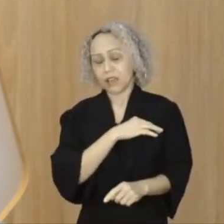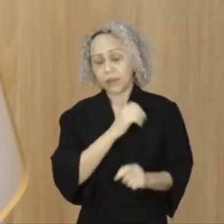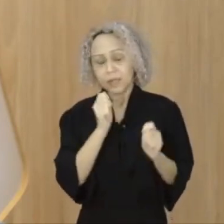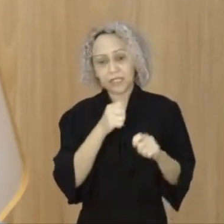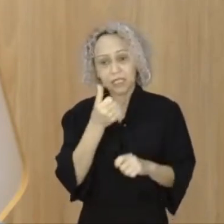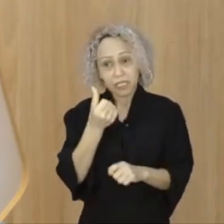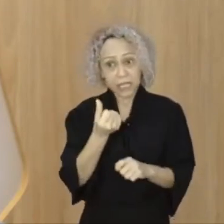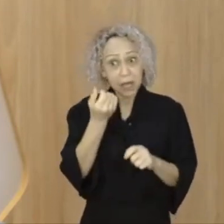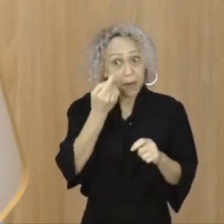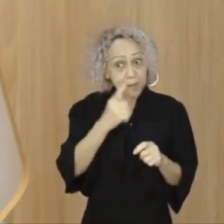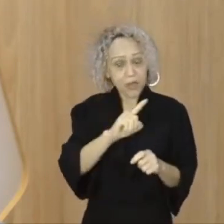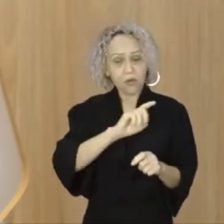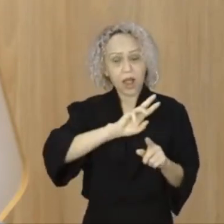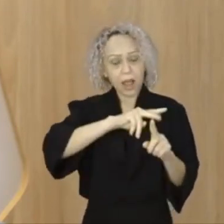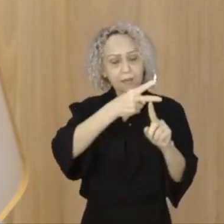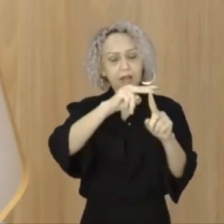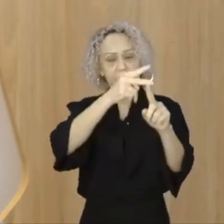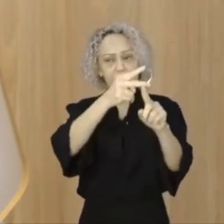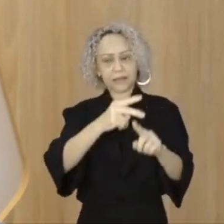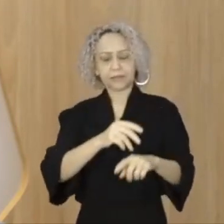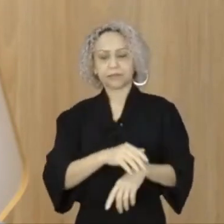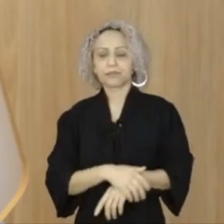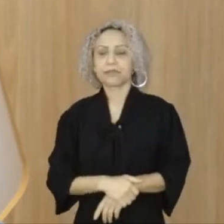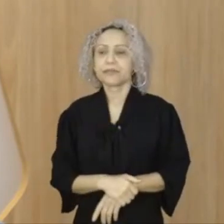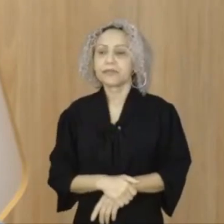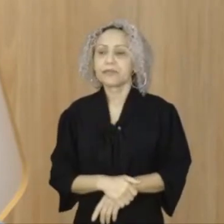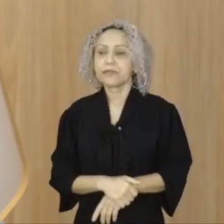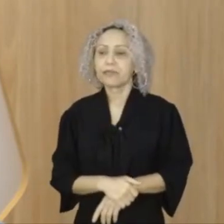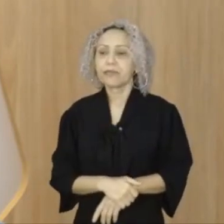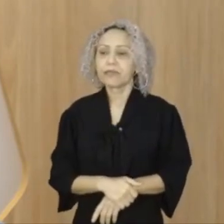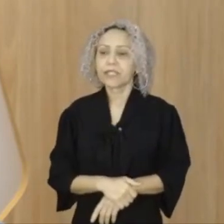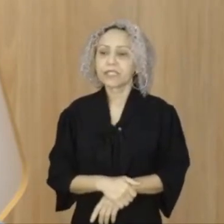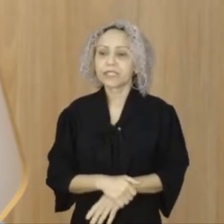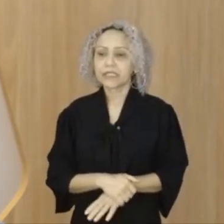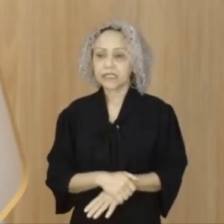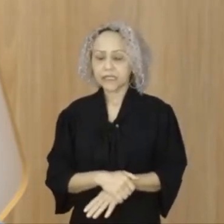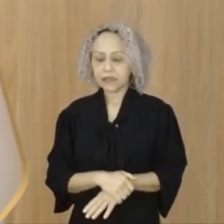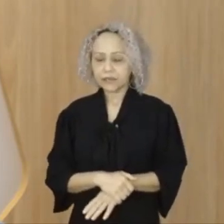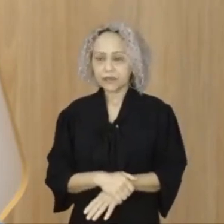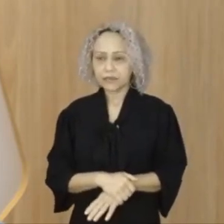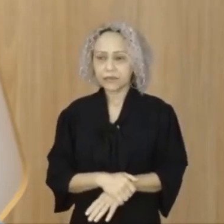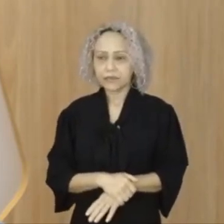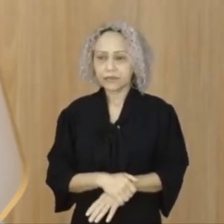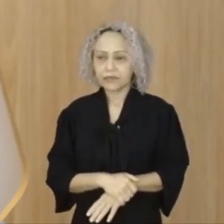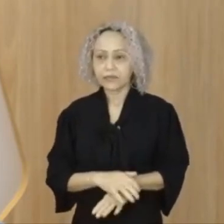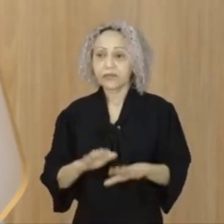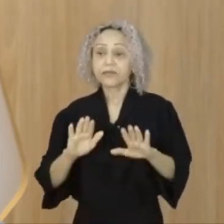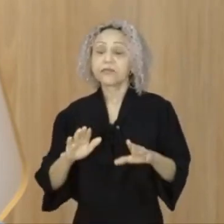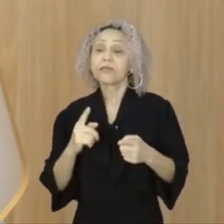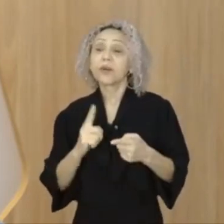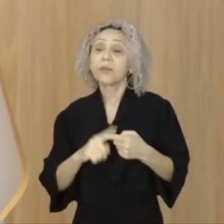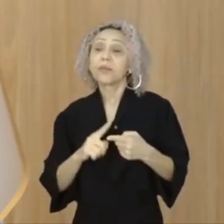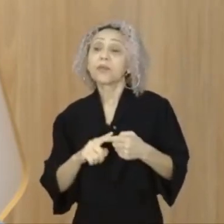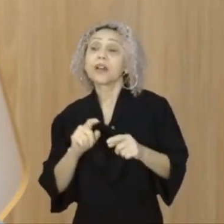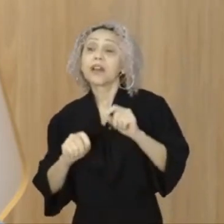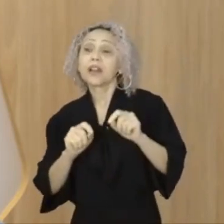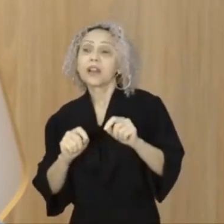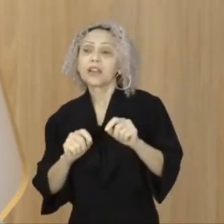pela origem mais, não é onde emite a nota fiscal. Isso vai corrigir distorções federativas. Porque, olha se é